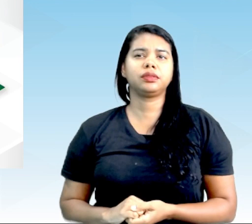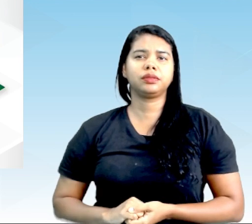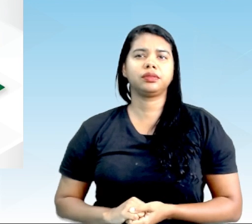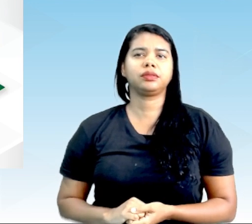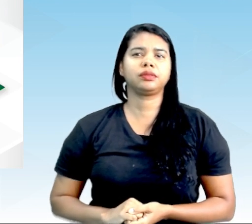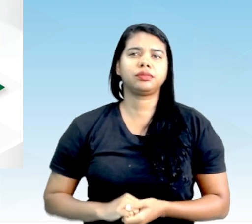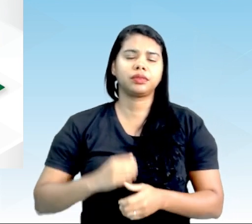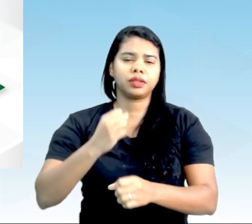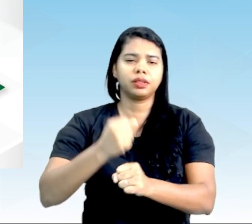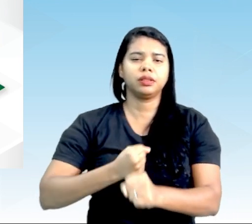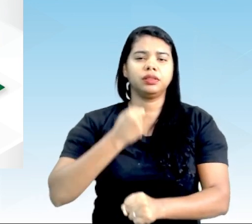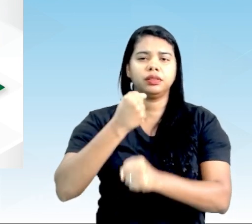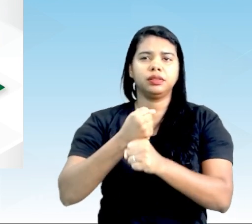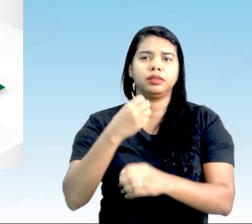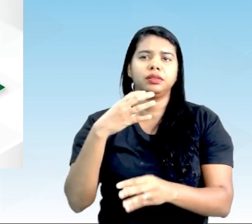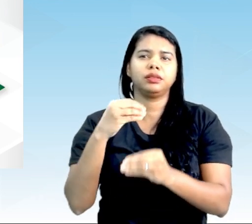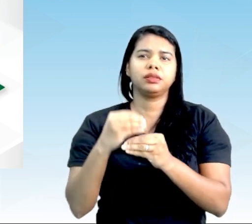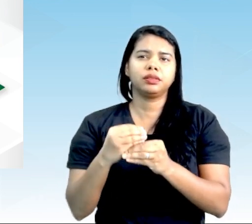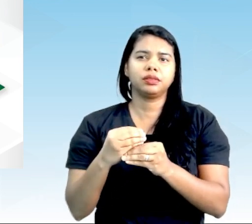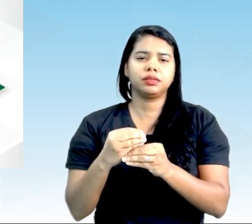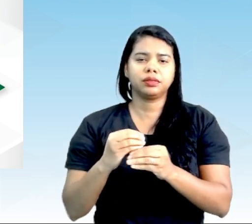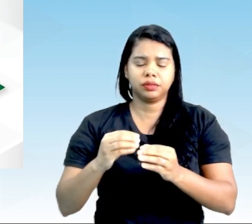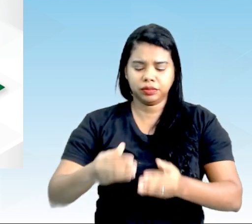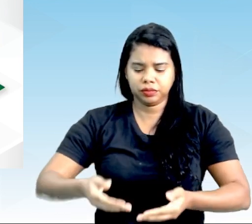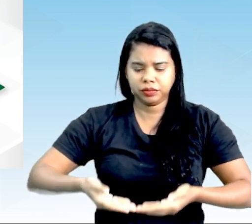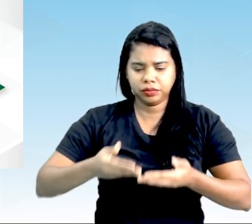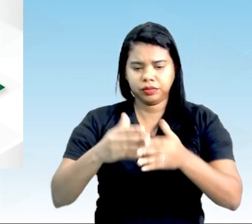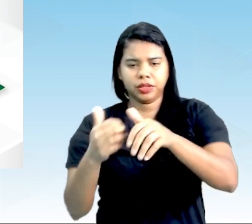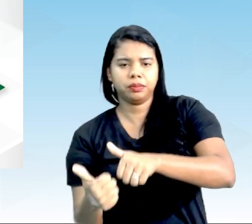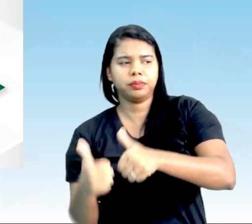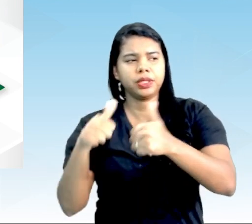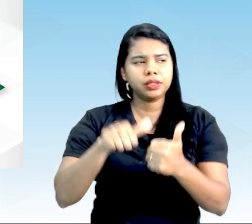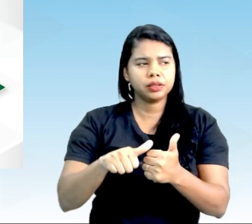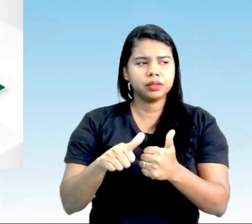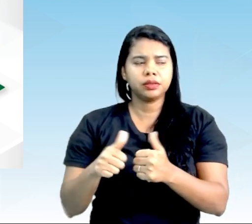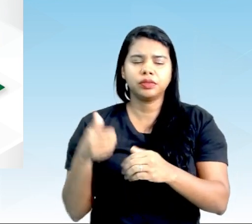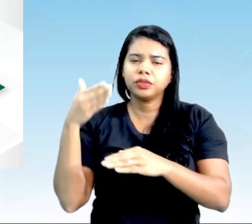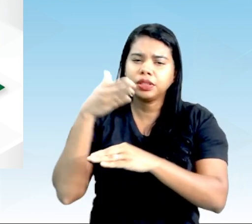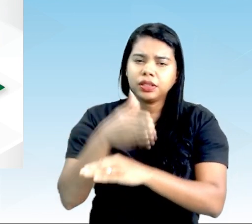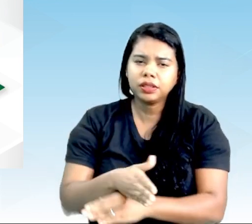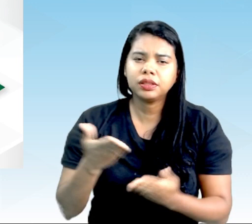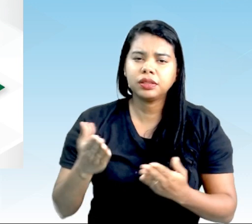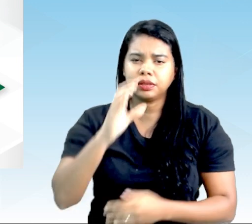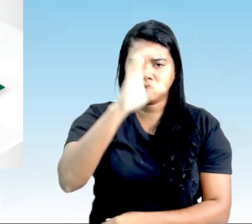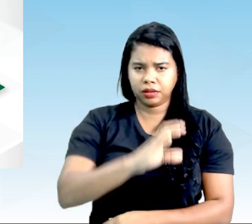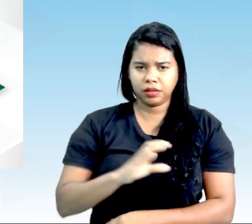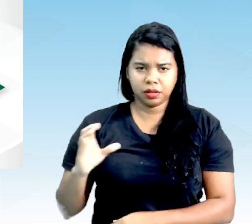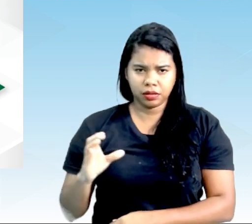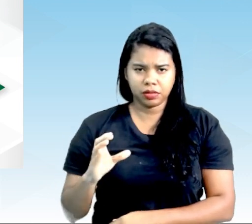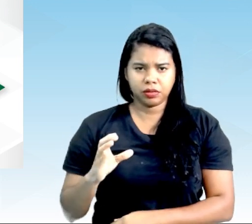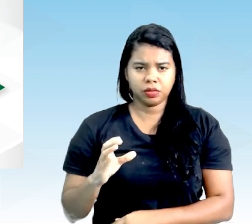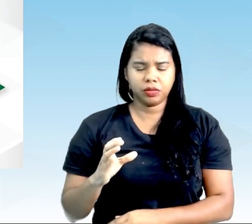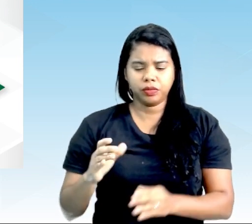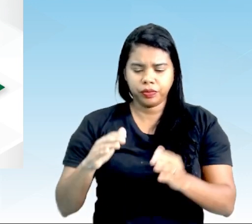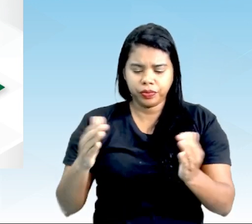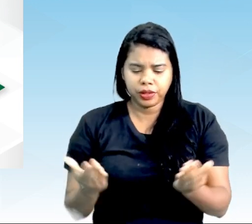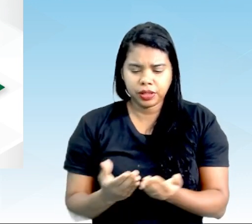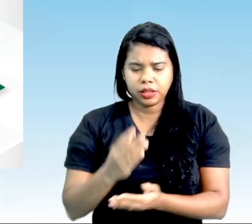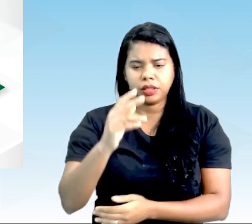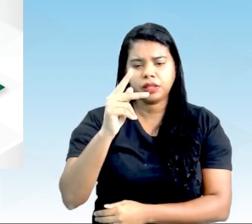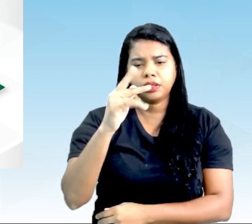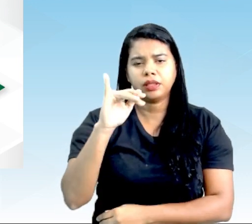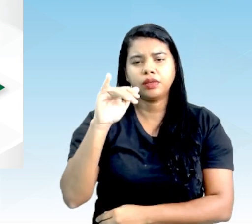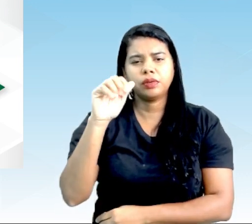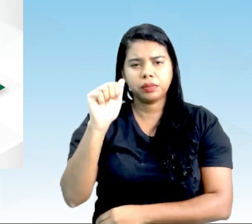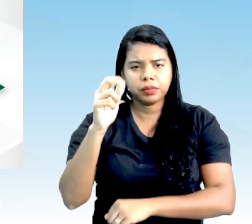a construção de uma pia para batismo. Você que entra na igreja católica vai lembrar disso. Não tem uma pia lá de